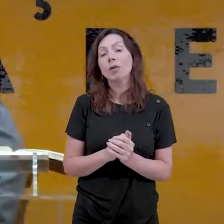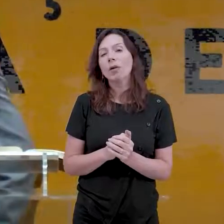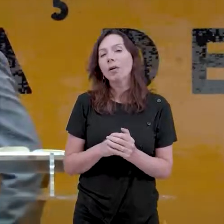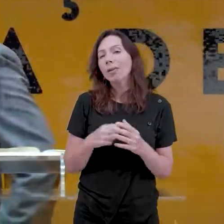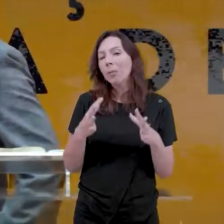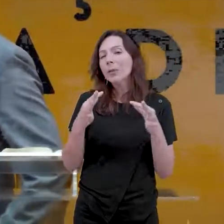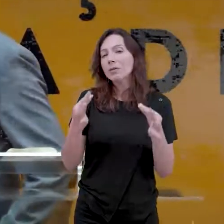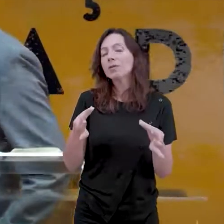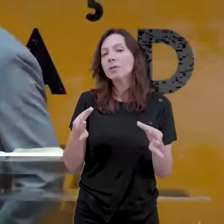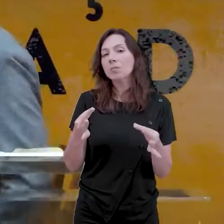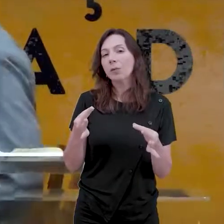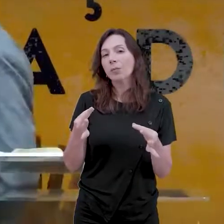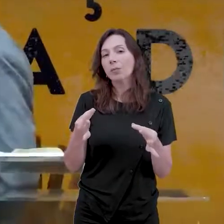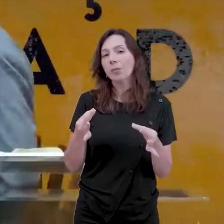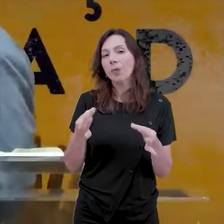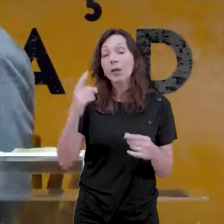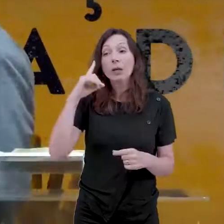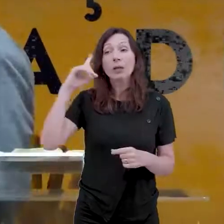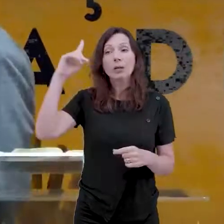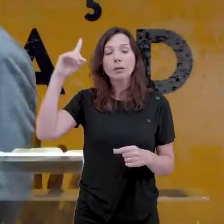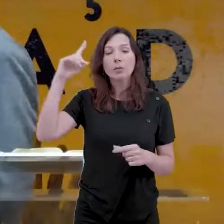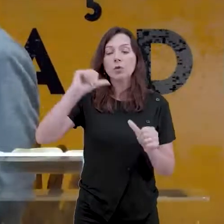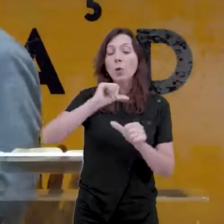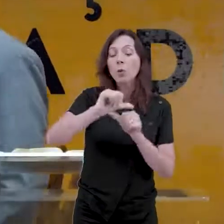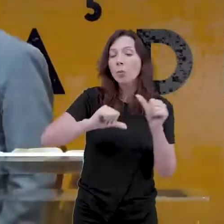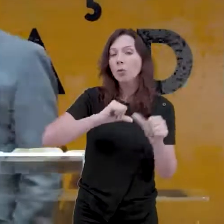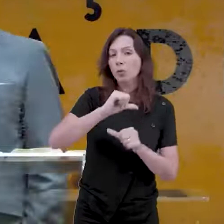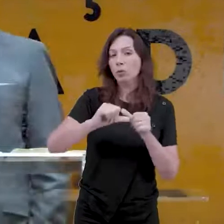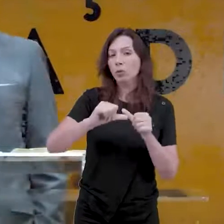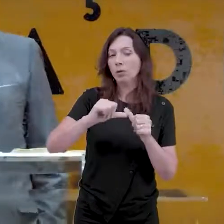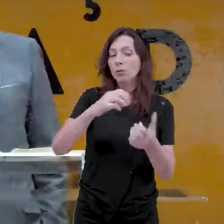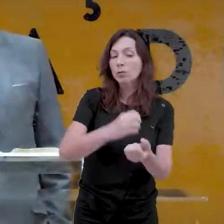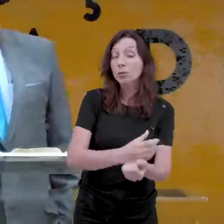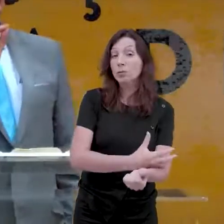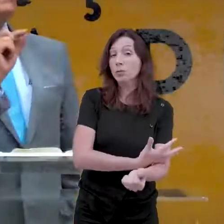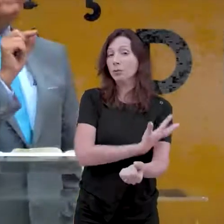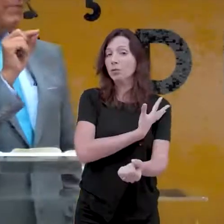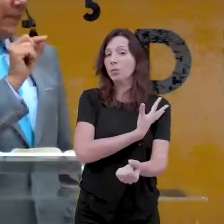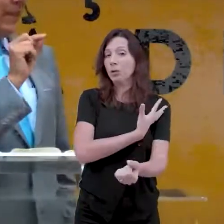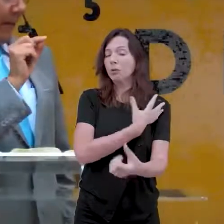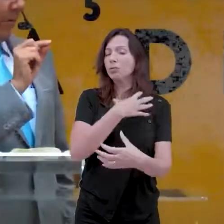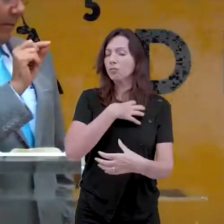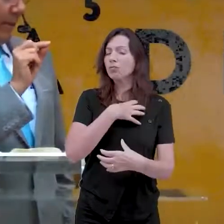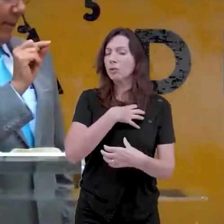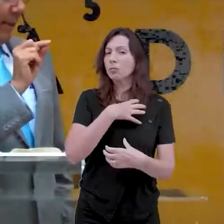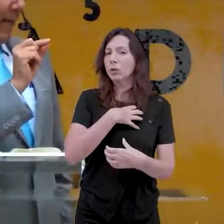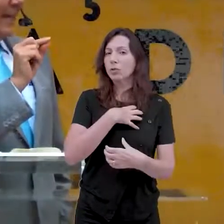muda apenas os nossos sentimentos. Deus não muda apenas a nossa